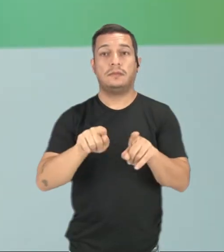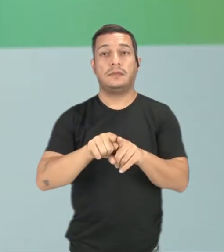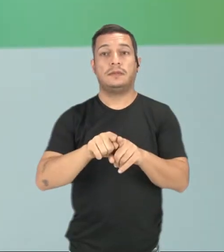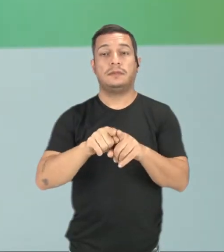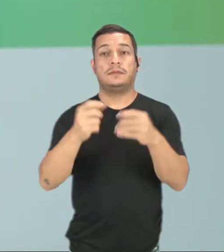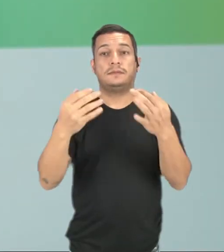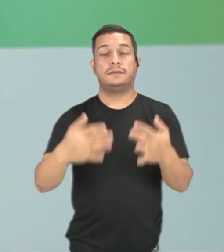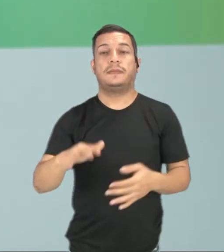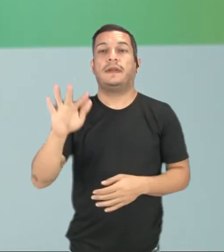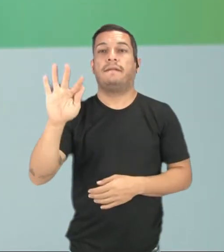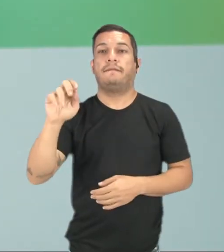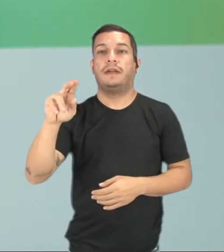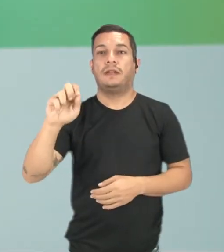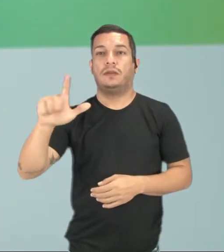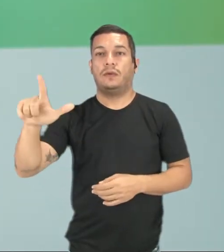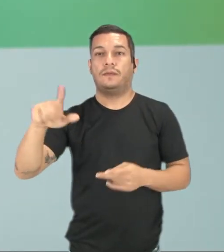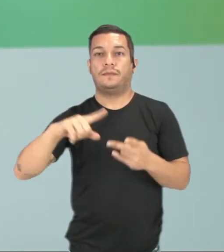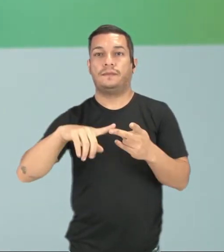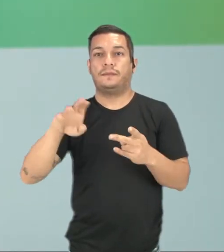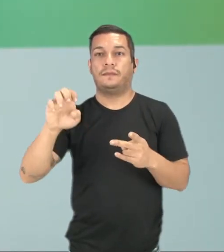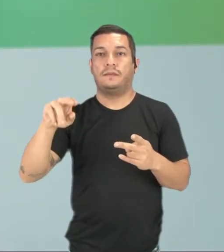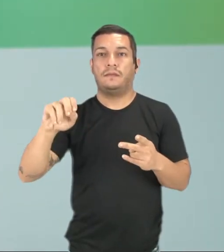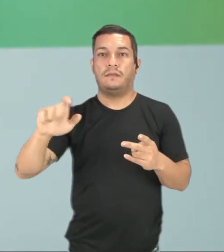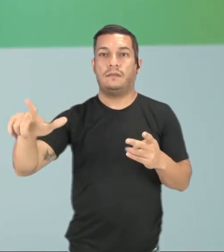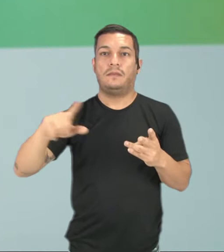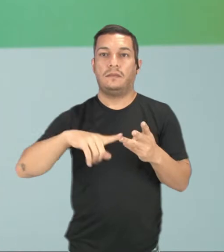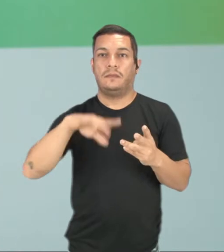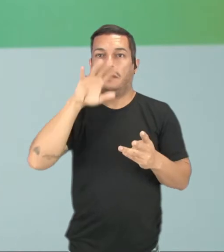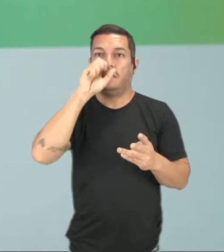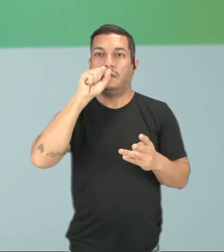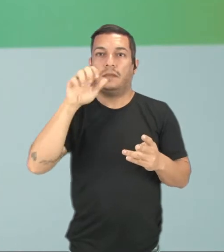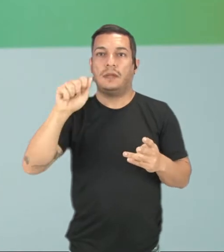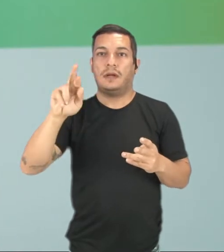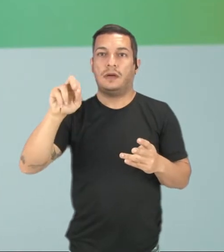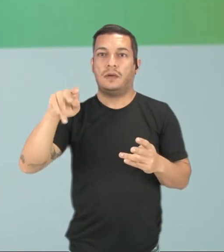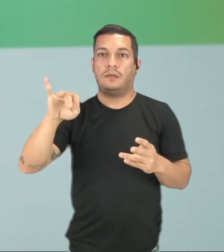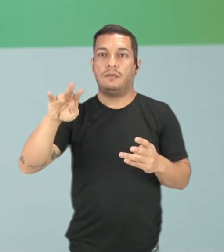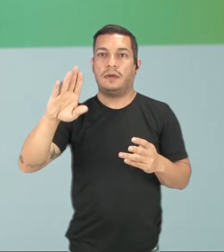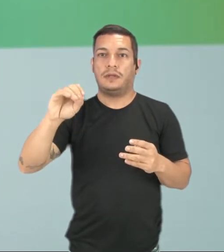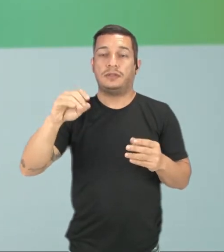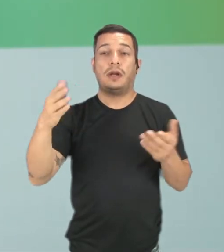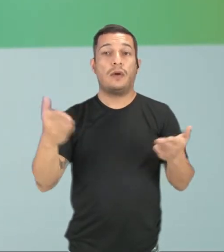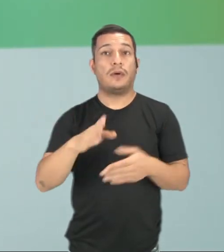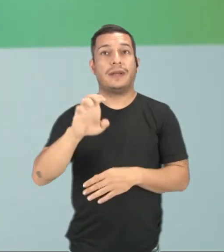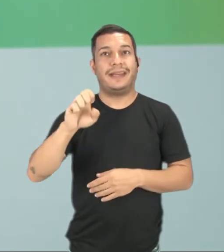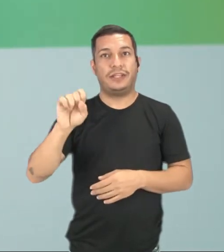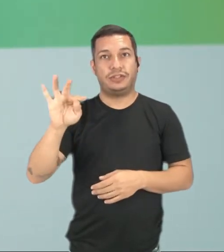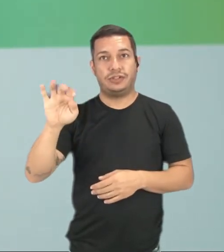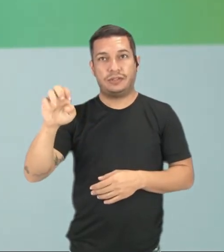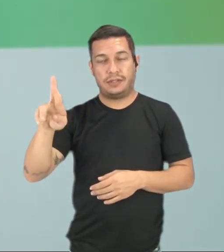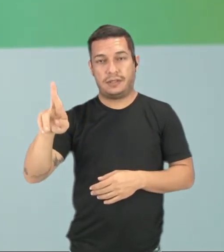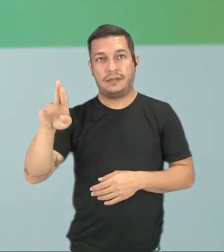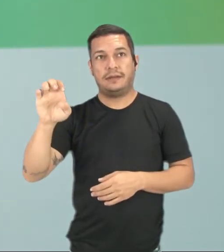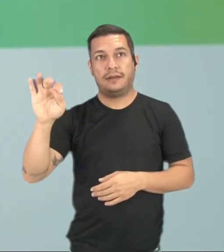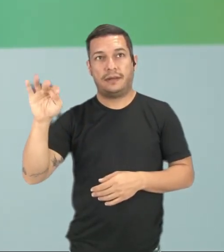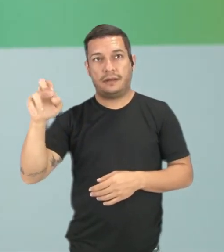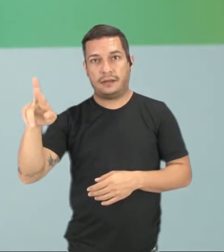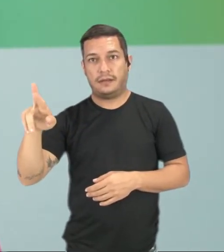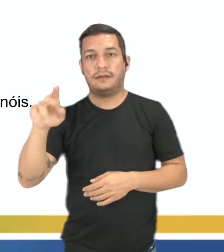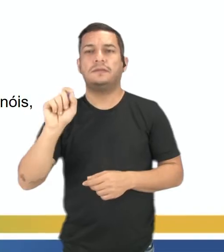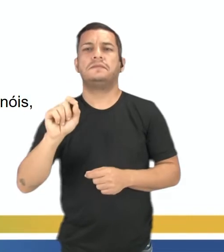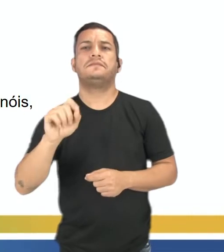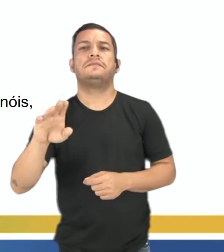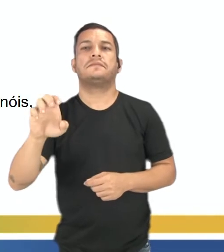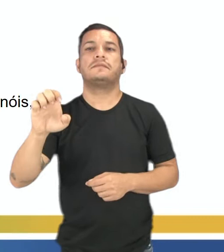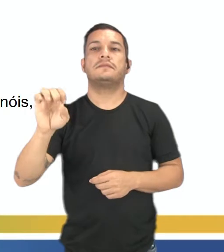é de fenol enol aromático e agora vamos falar de este e at né então o que